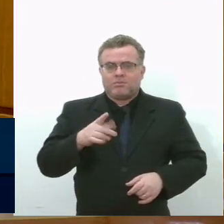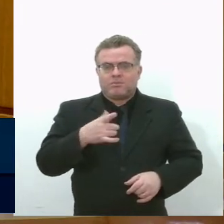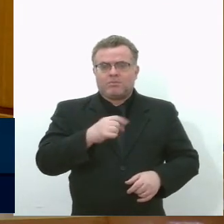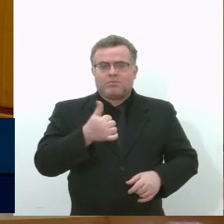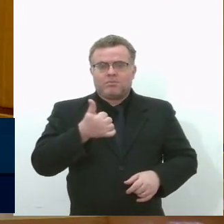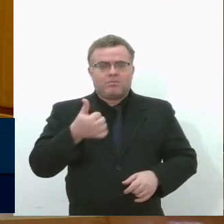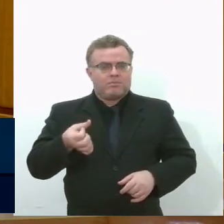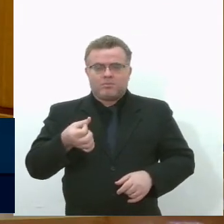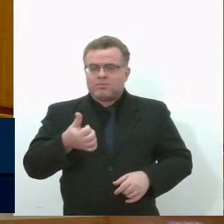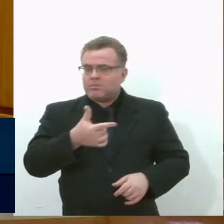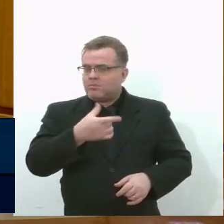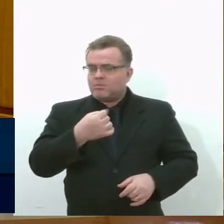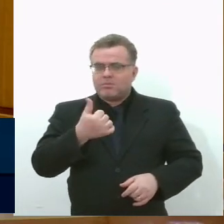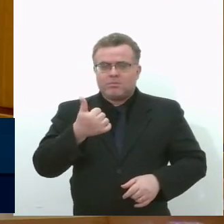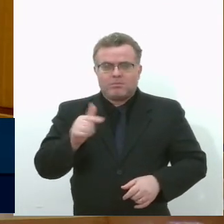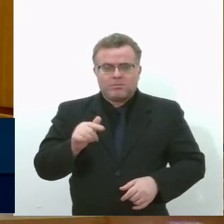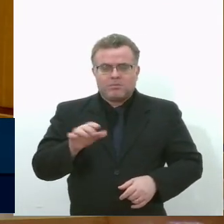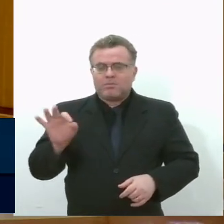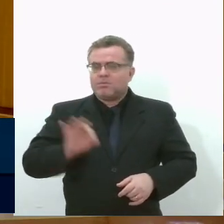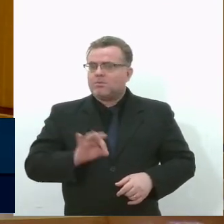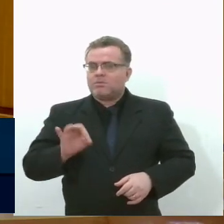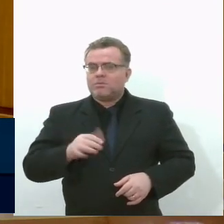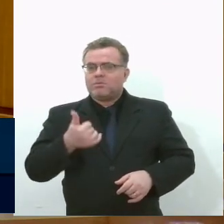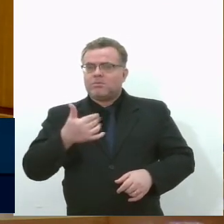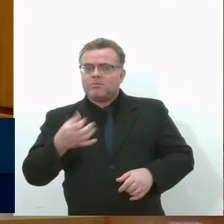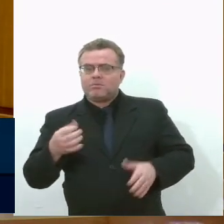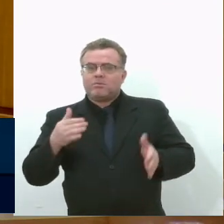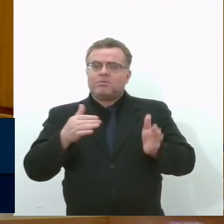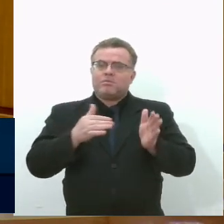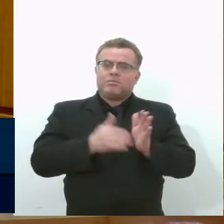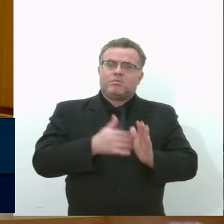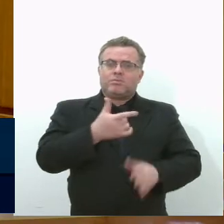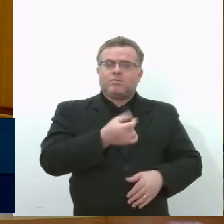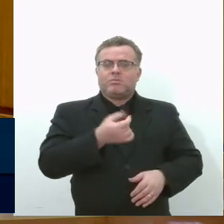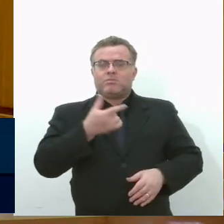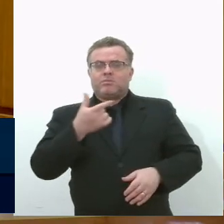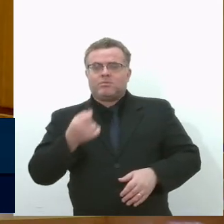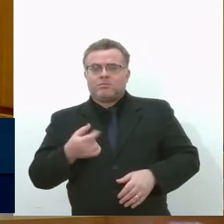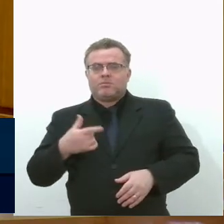nem 17, nem 18, nem 19, nem 21.